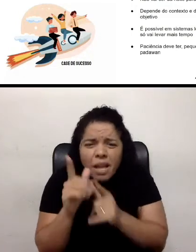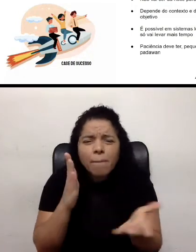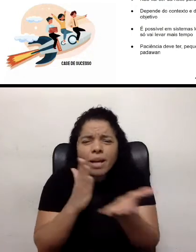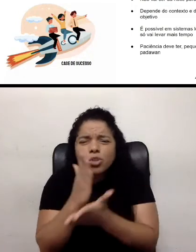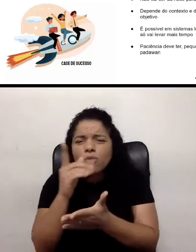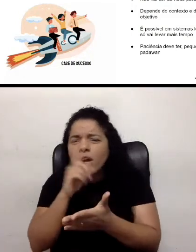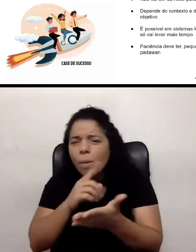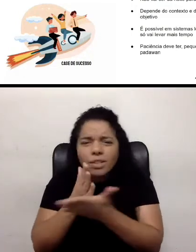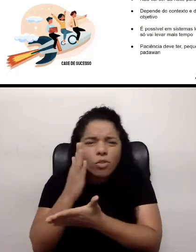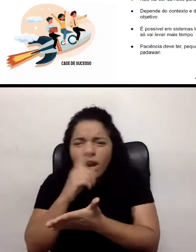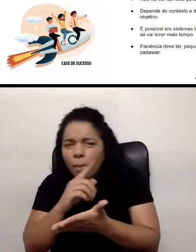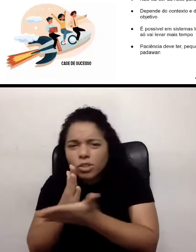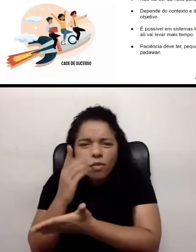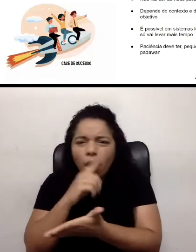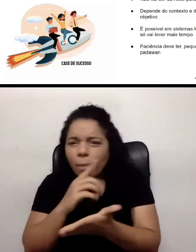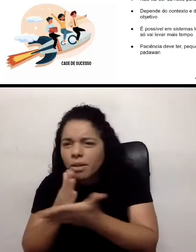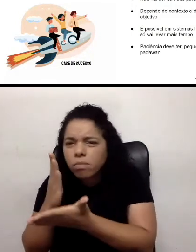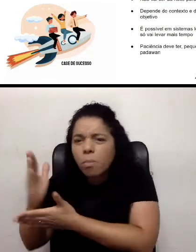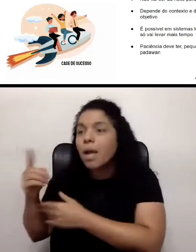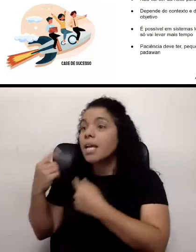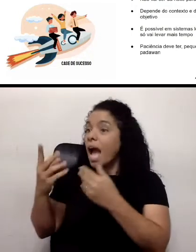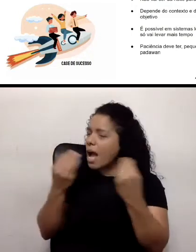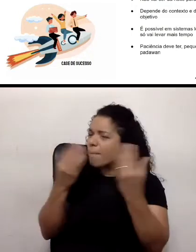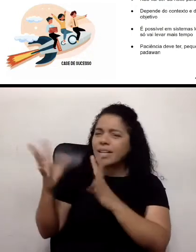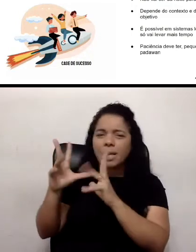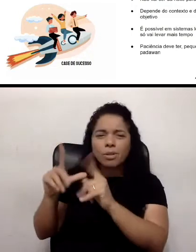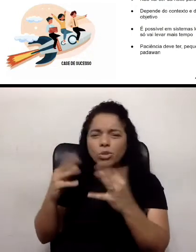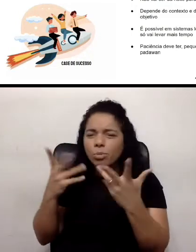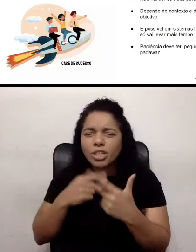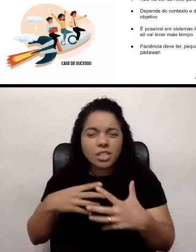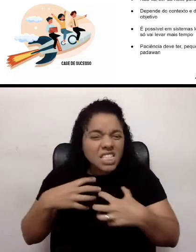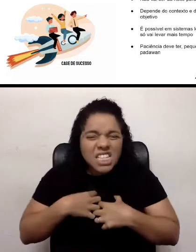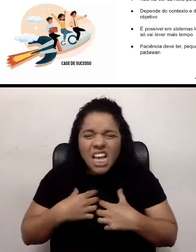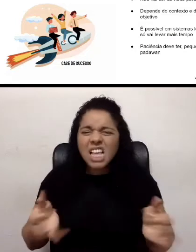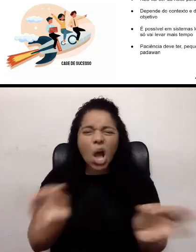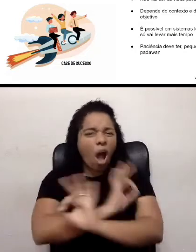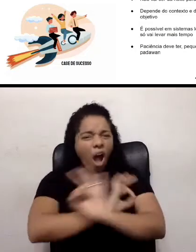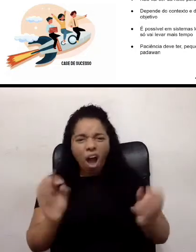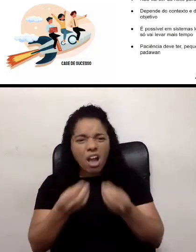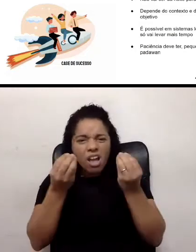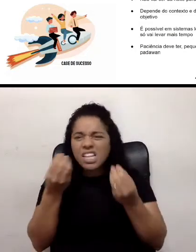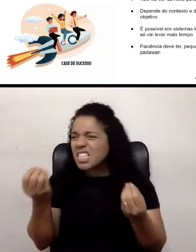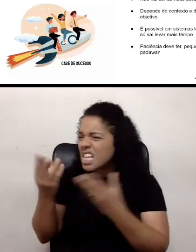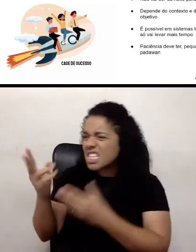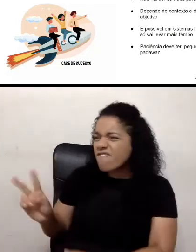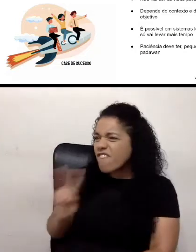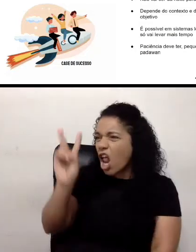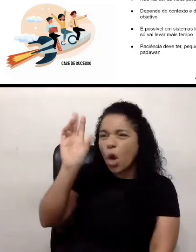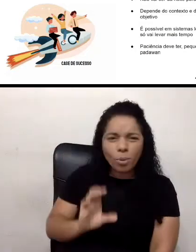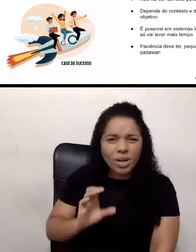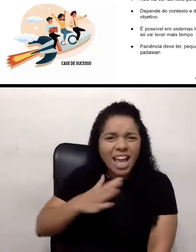falhou, mandei para ele, tudo bonitinho. Não é a melhor sensação do mundo do que você trazer esse valor para o